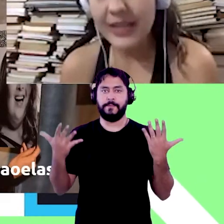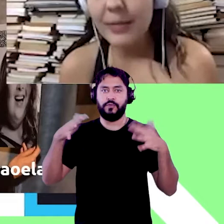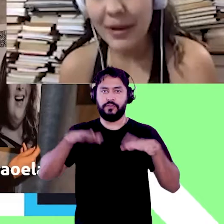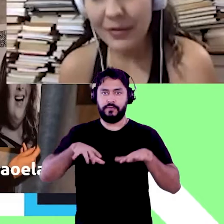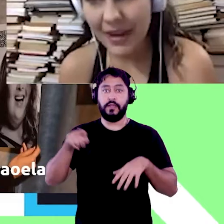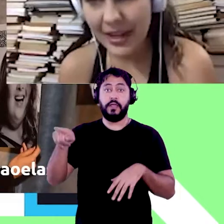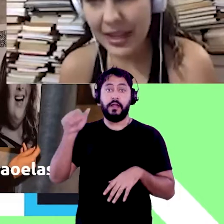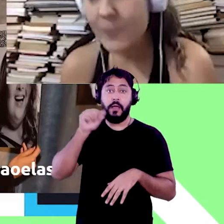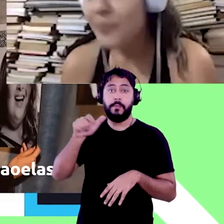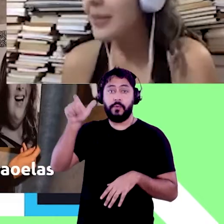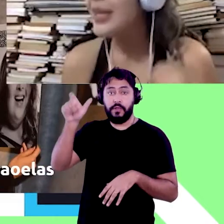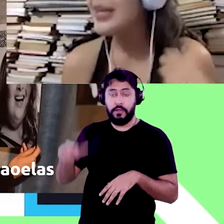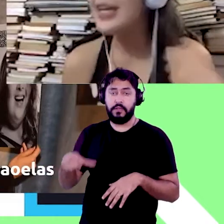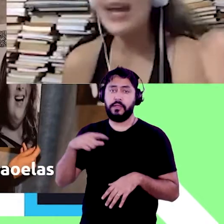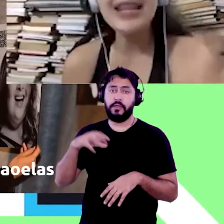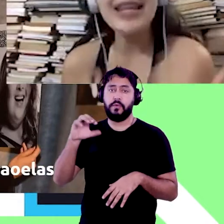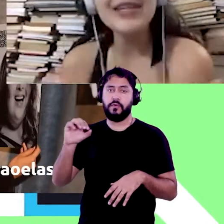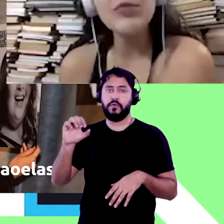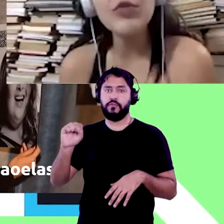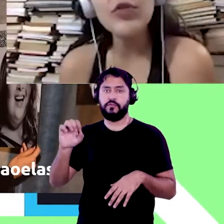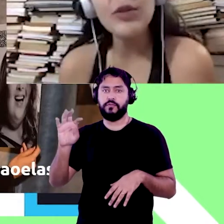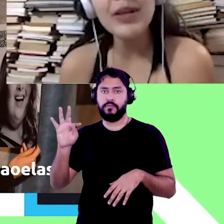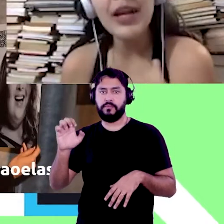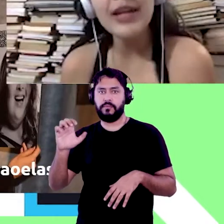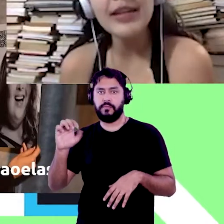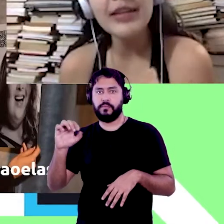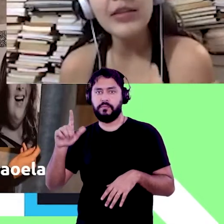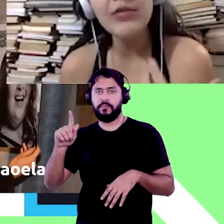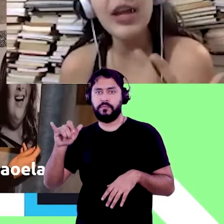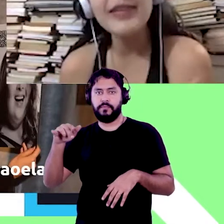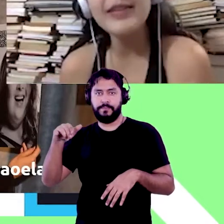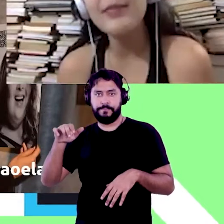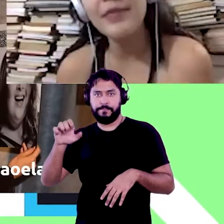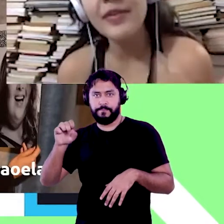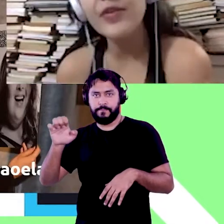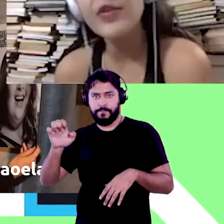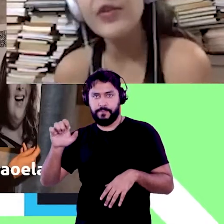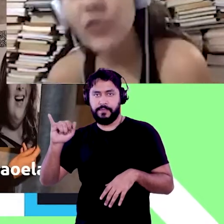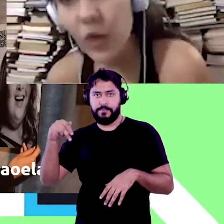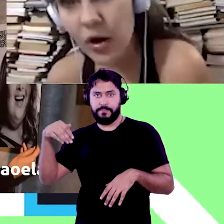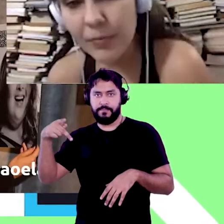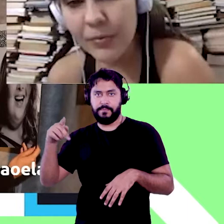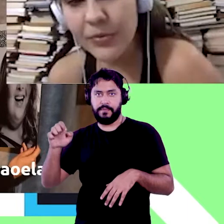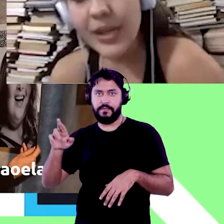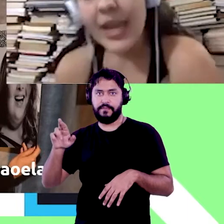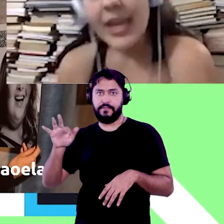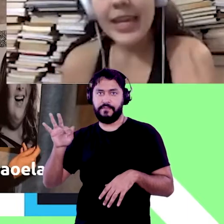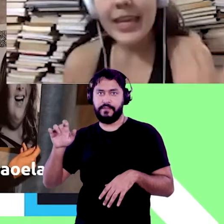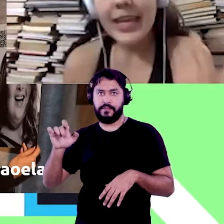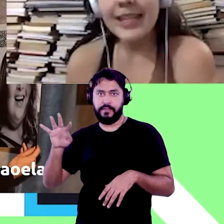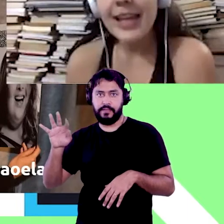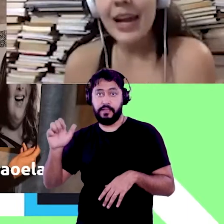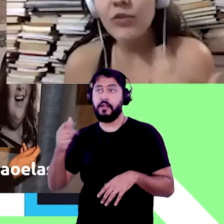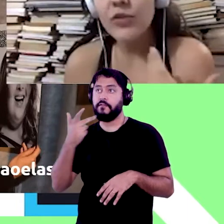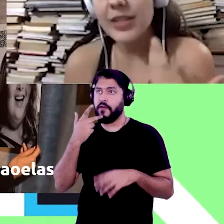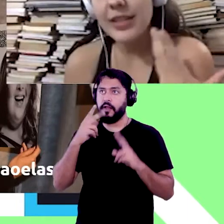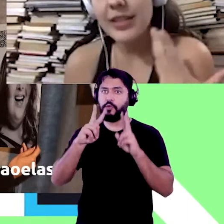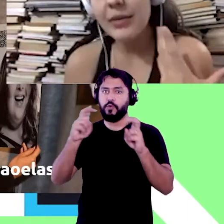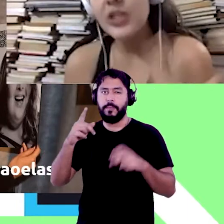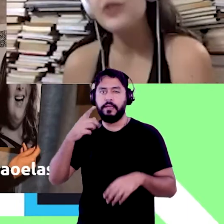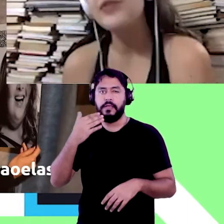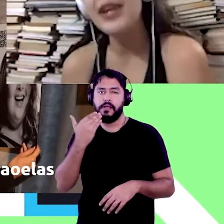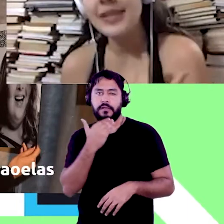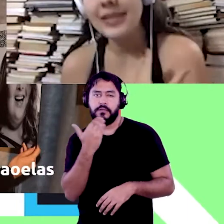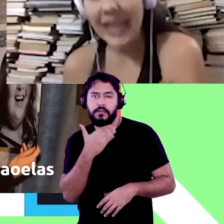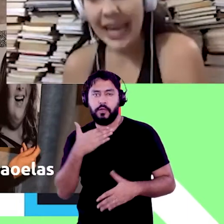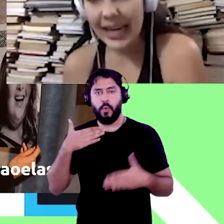osteogênese imperfeita, e ela traz muito sobre essa questão das imperfeições dos corpos. E nessa audiodescrição que a